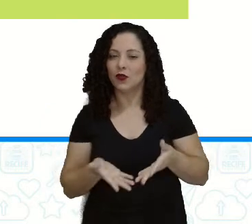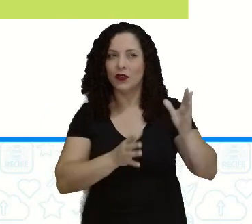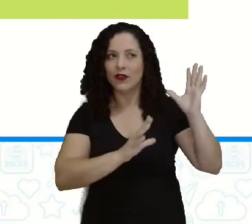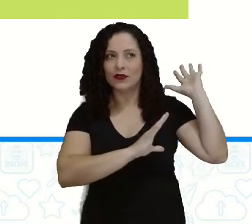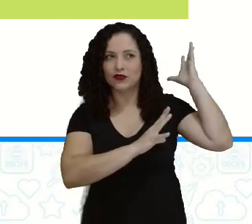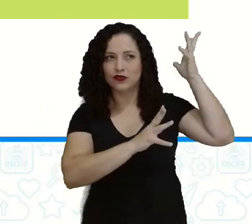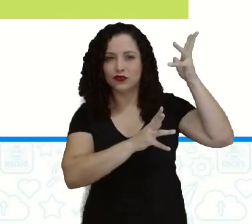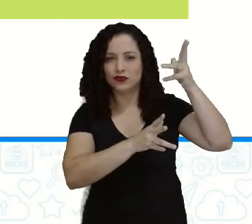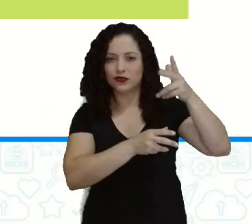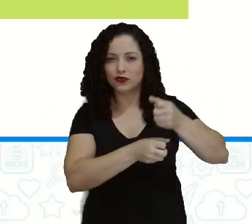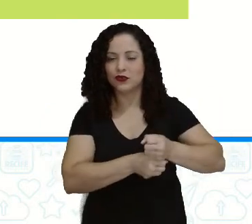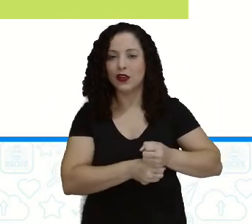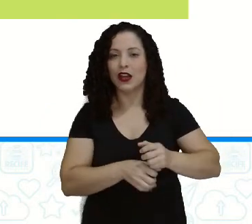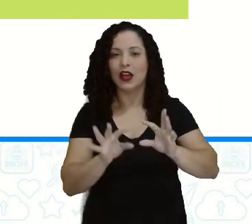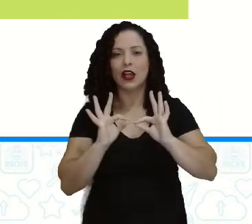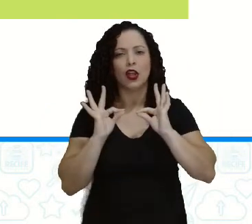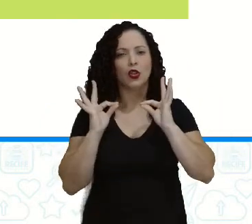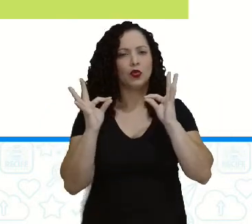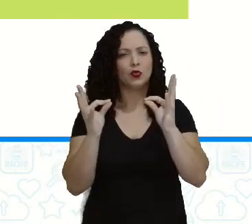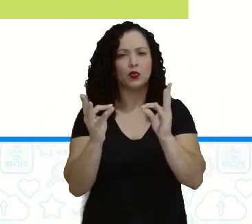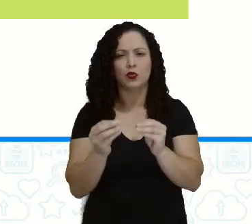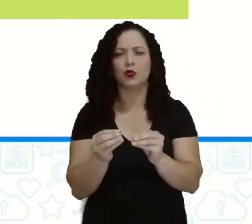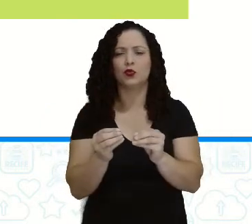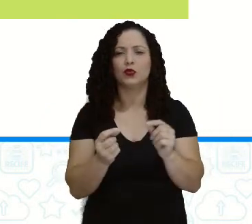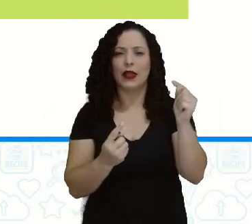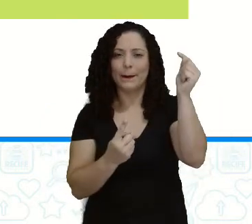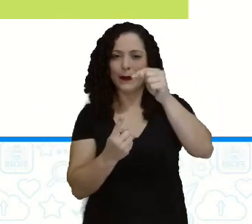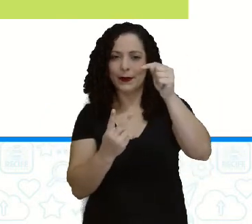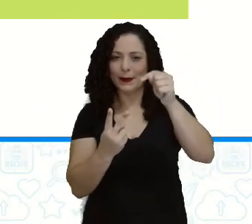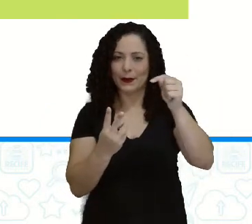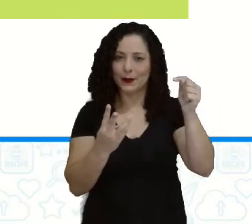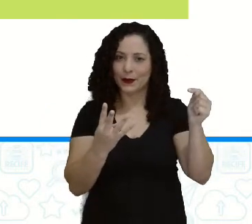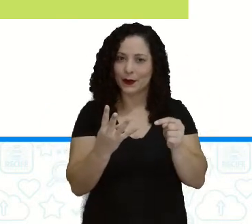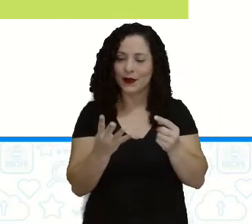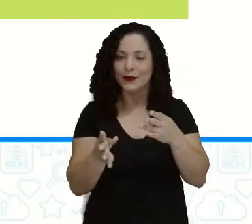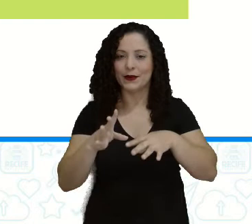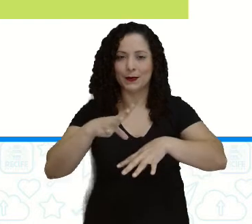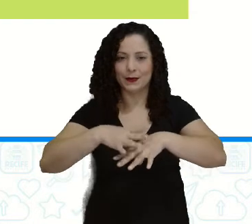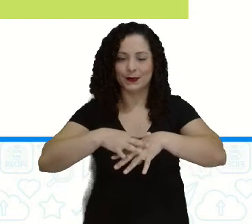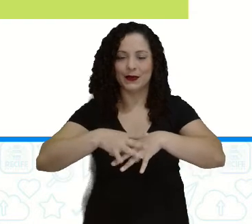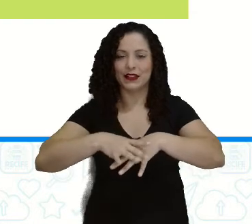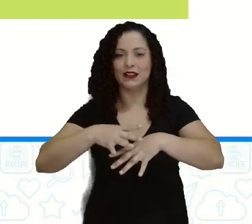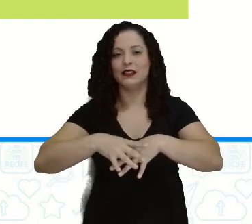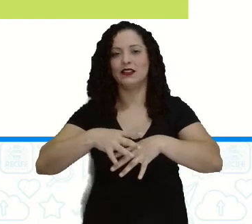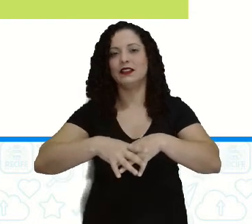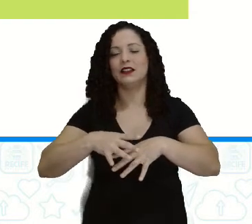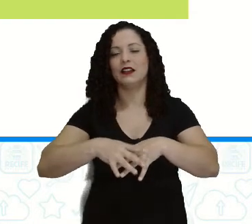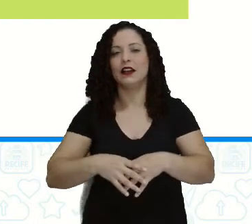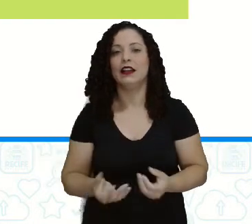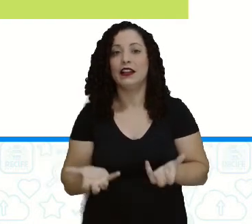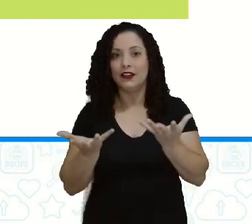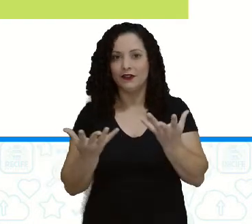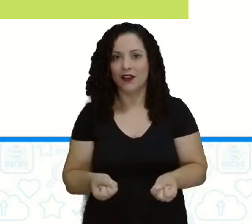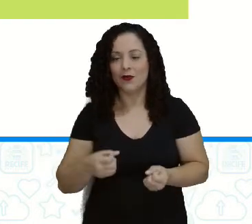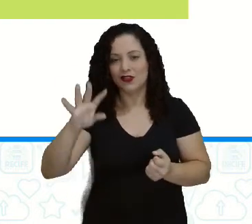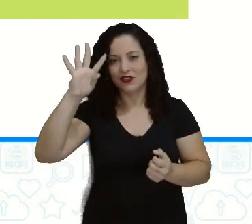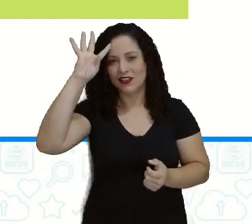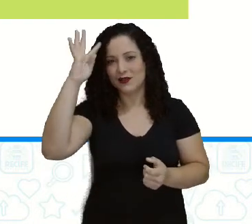resgate de todas as operações, né, das 4 operações da matemática e vamos